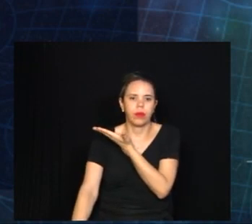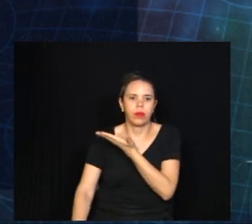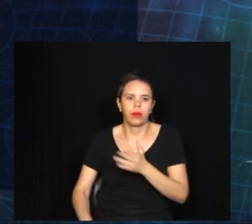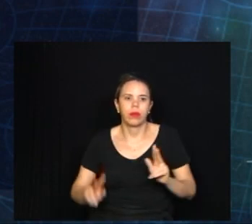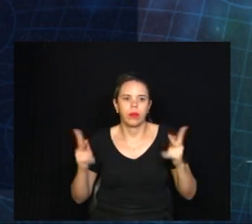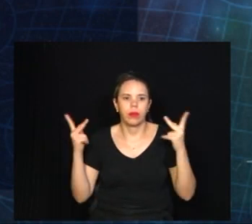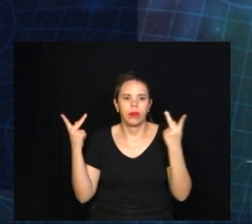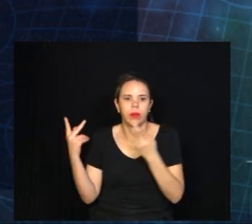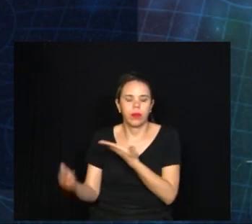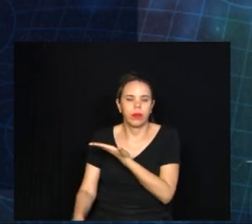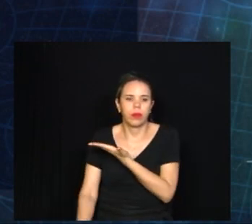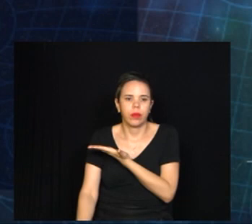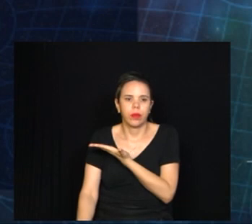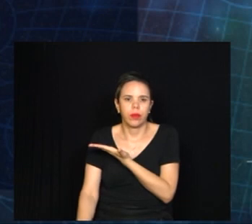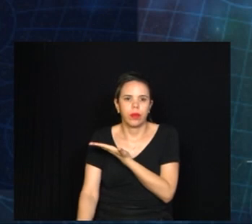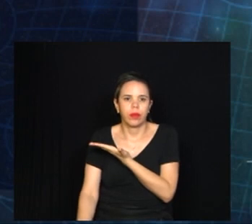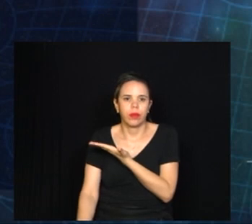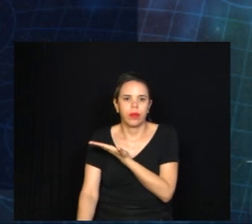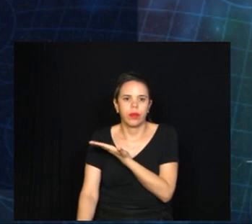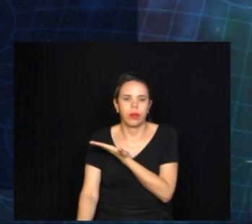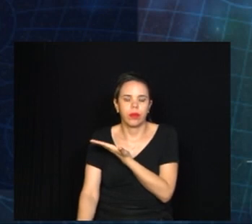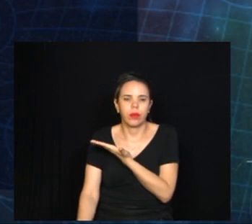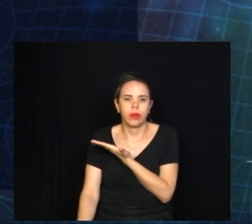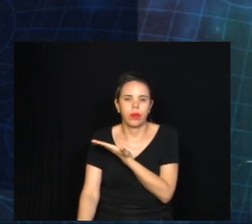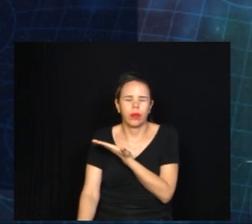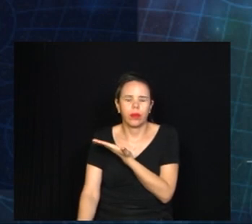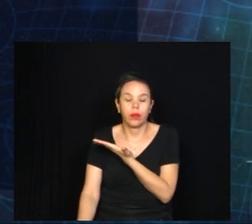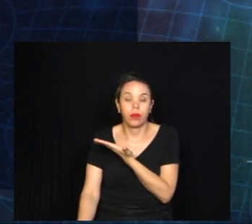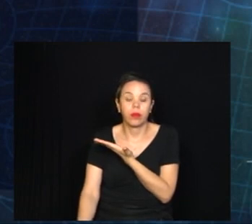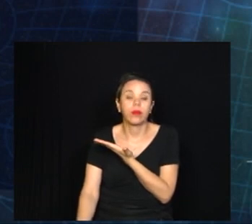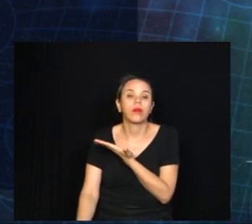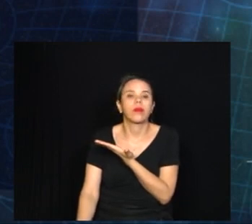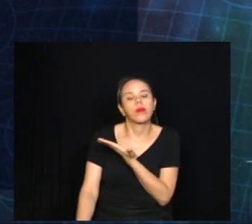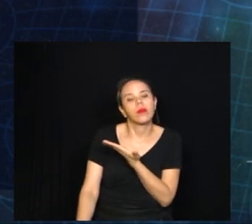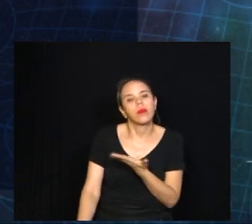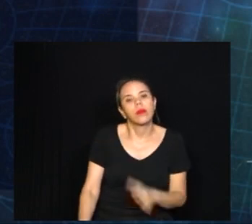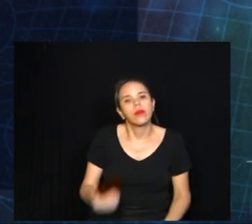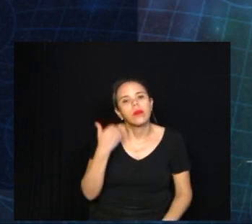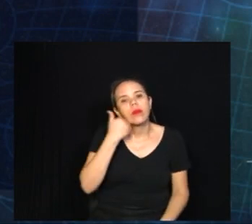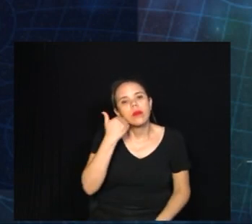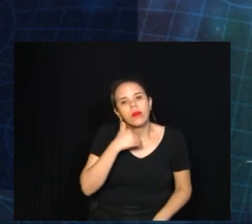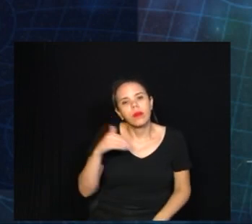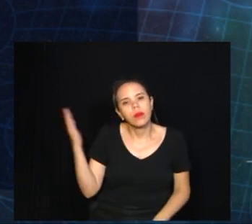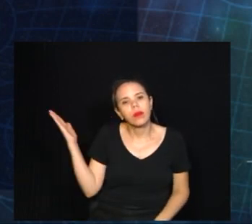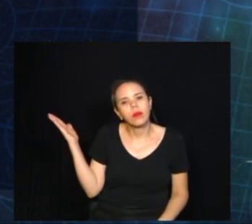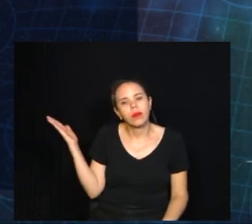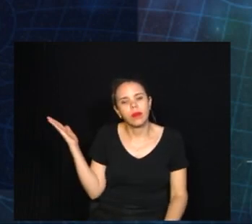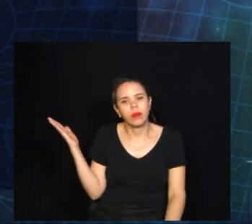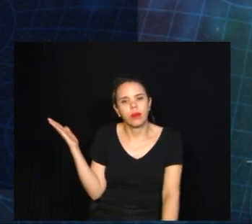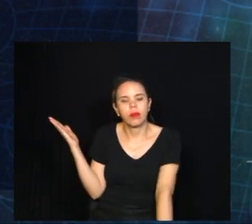27.208. Hortolândia, 26.900 casos da Covid-19. Santa Bárbara do Oeste,